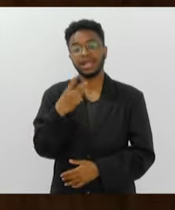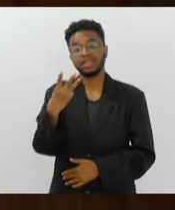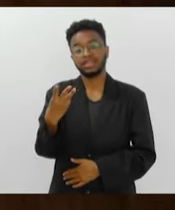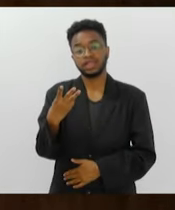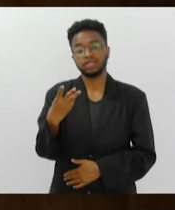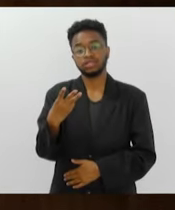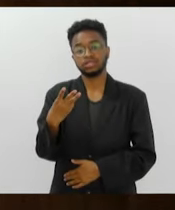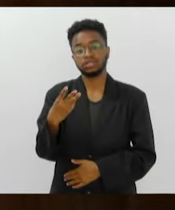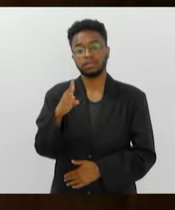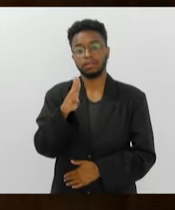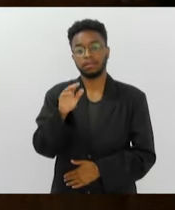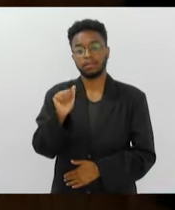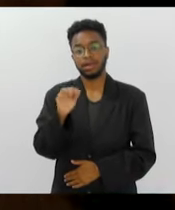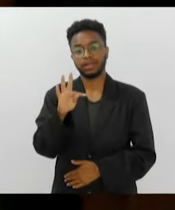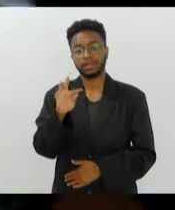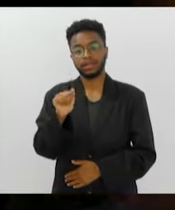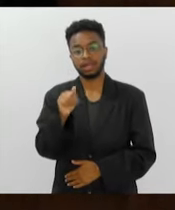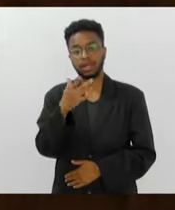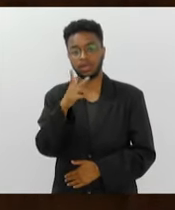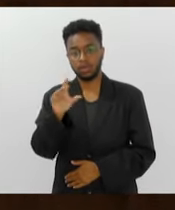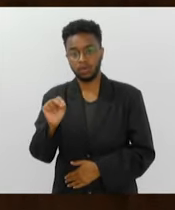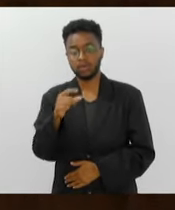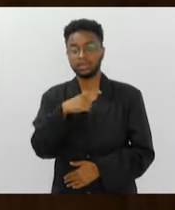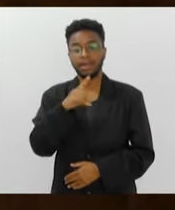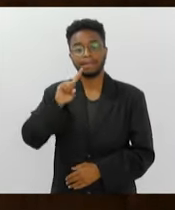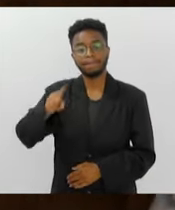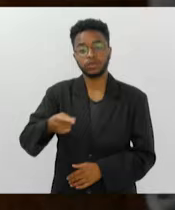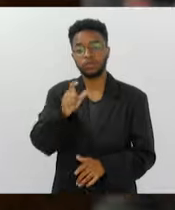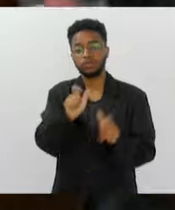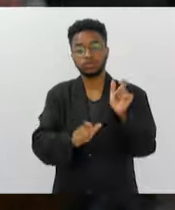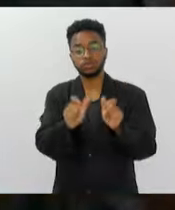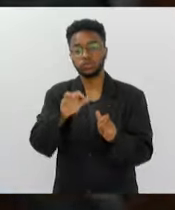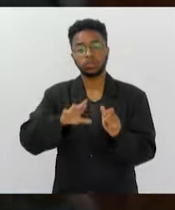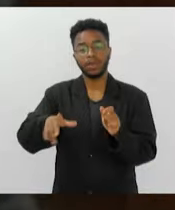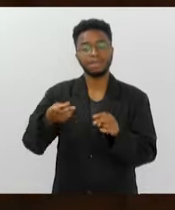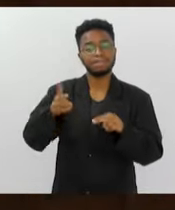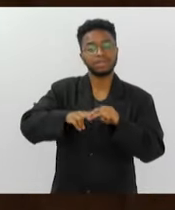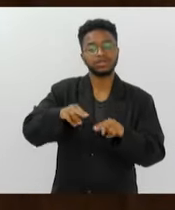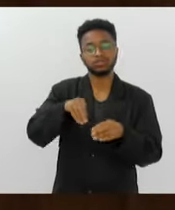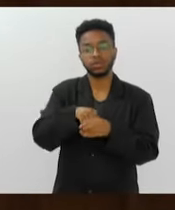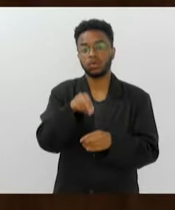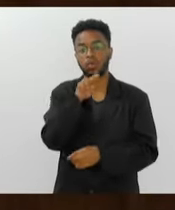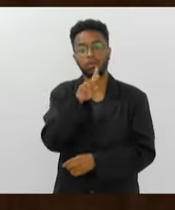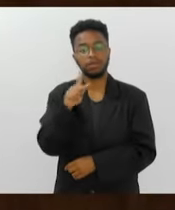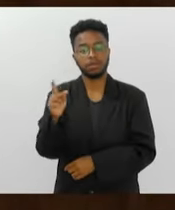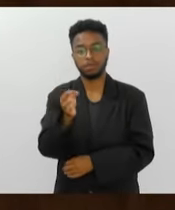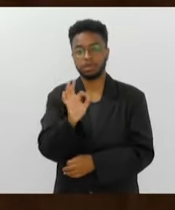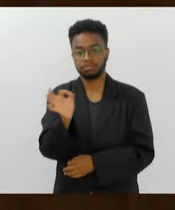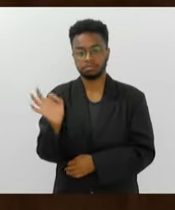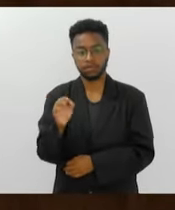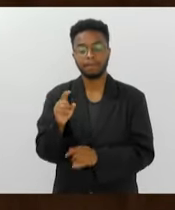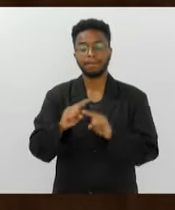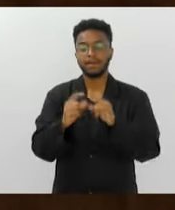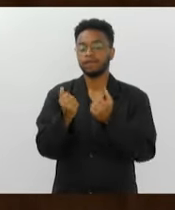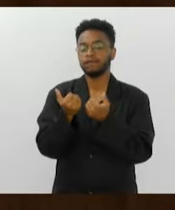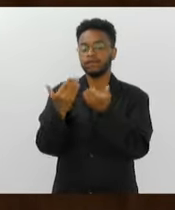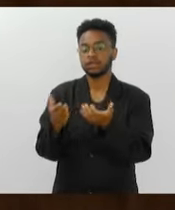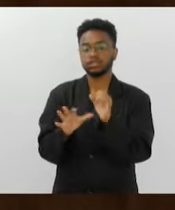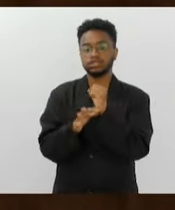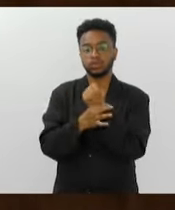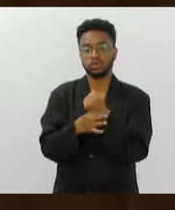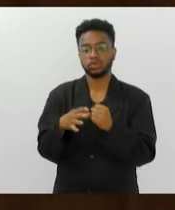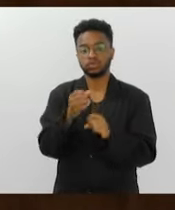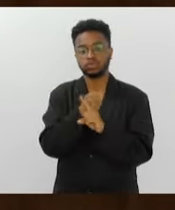batalhões nas ruas são mais de 1000 homens que não vão estar presos nas upps dando segurança aqui à